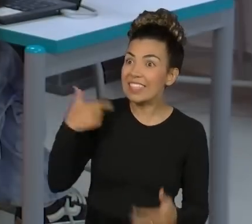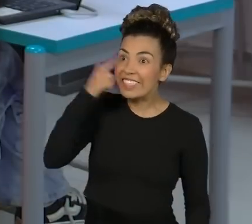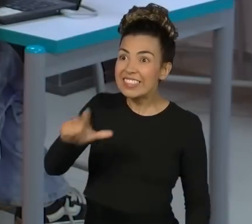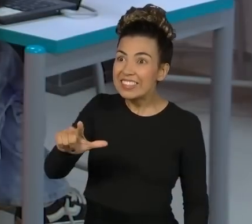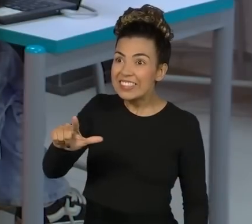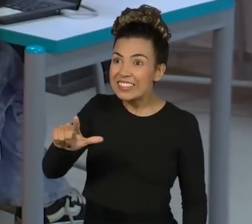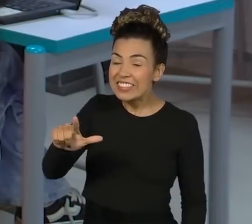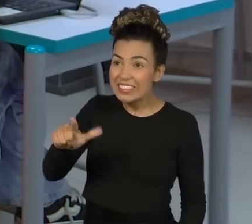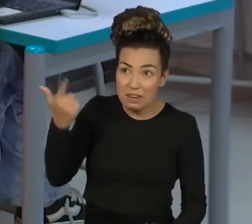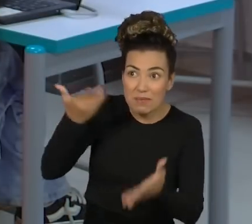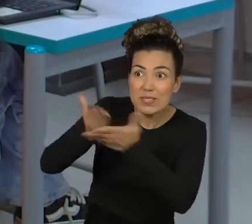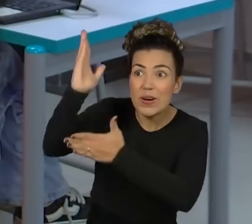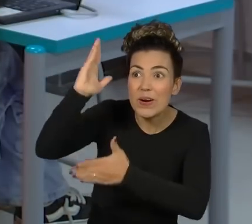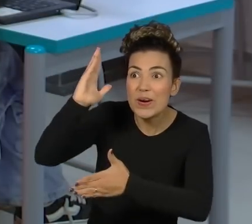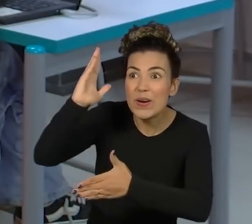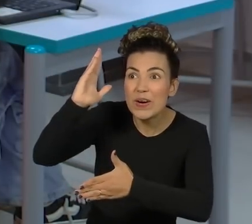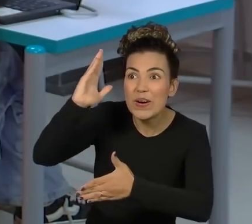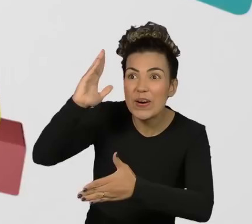Valeu?